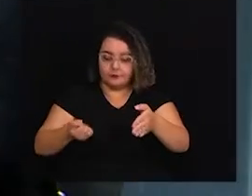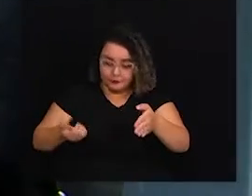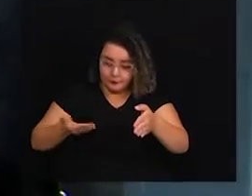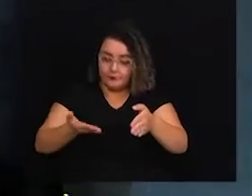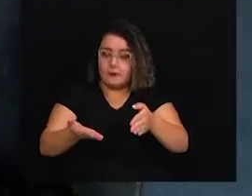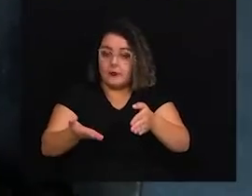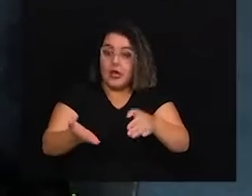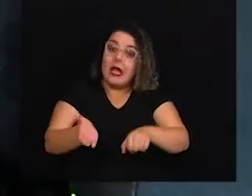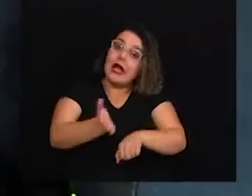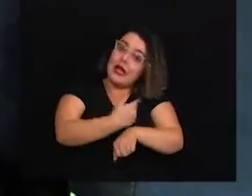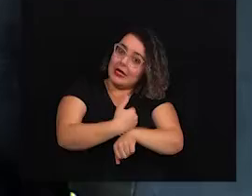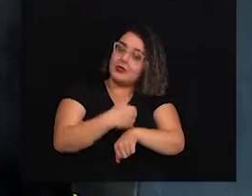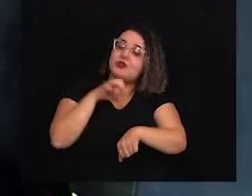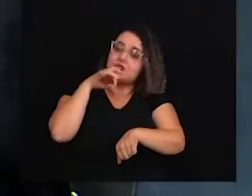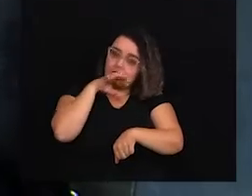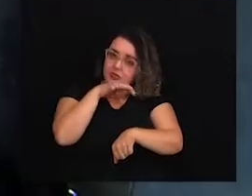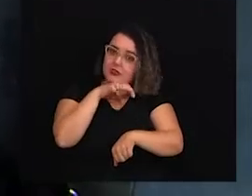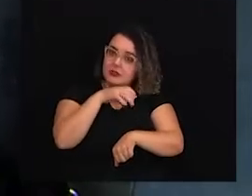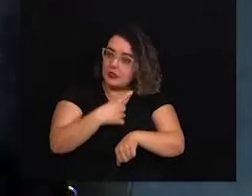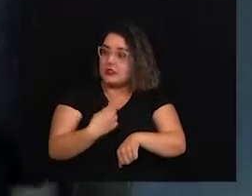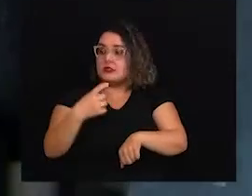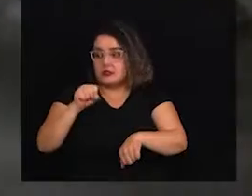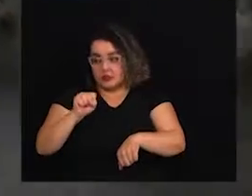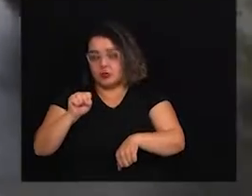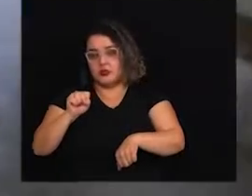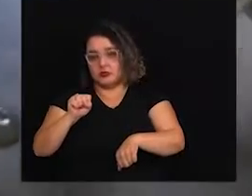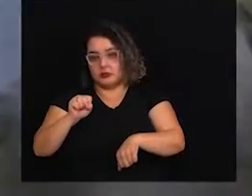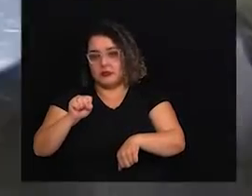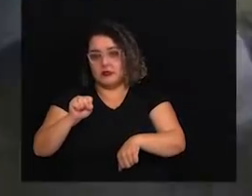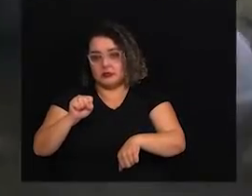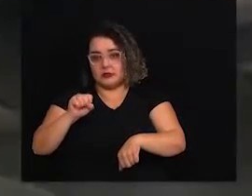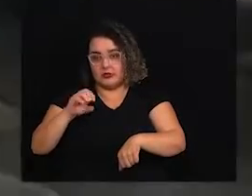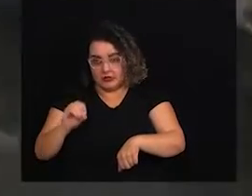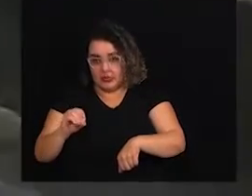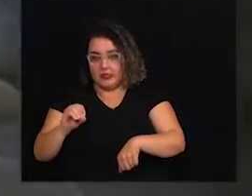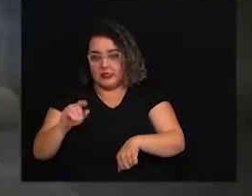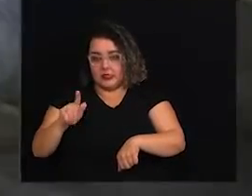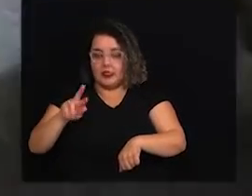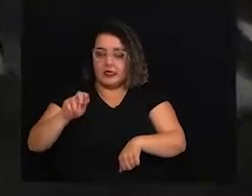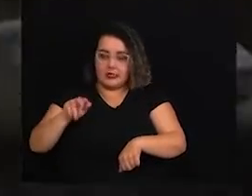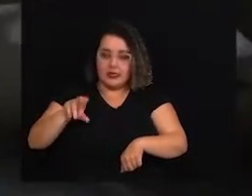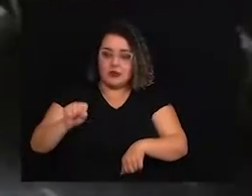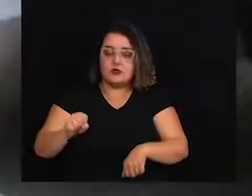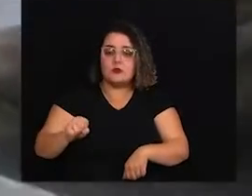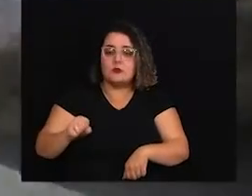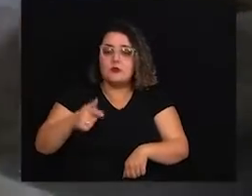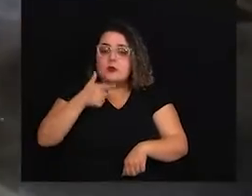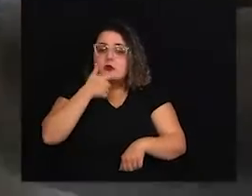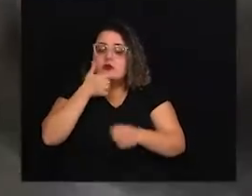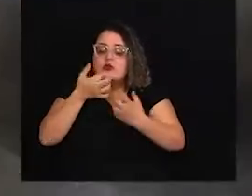leve ao forno pré-aquecido a 180 graus para gratinar o queijo.